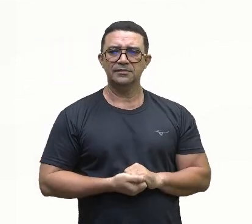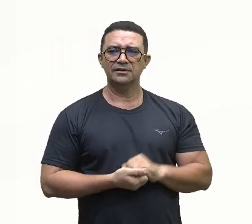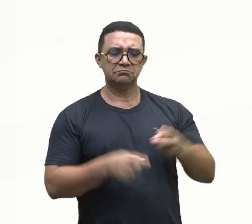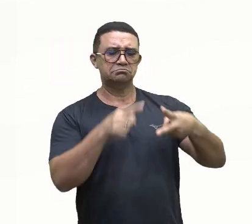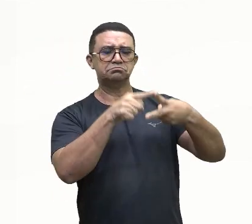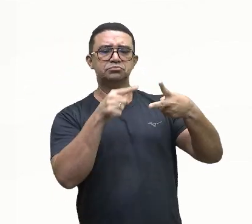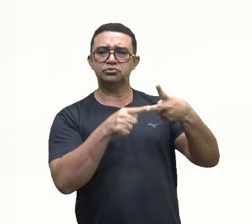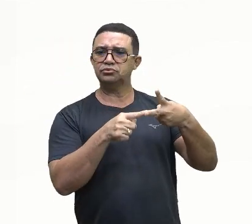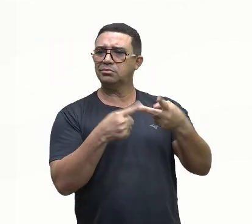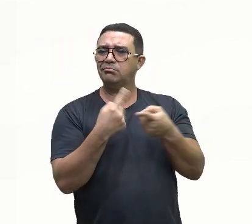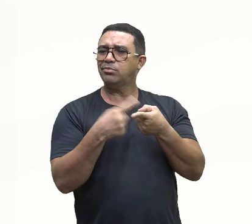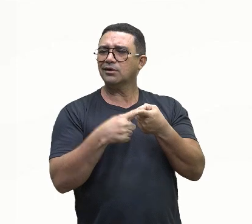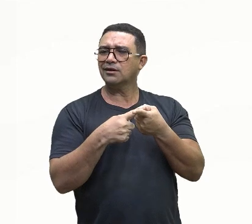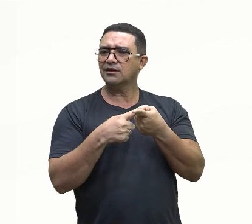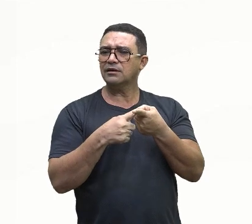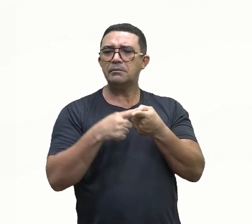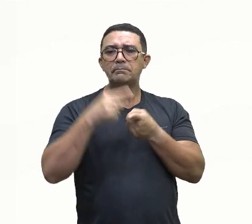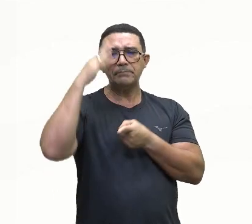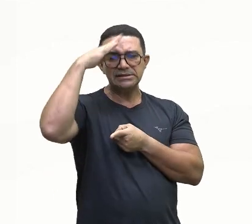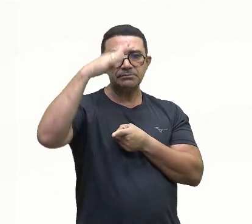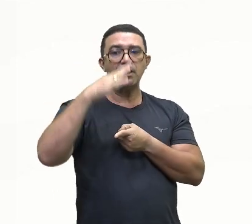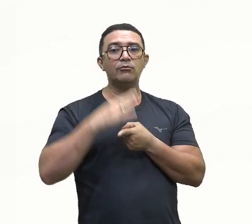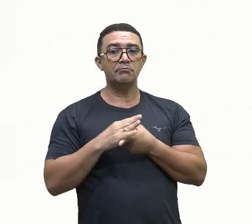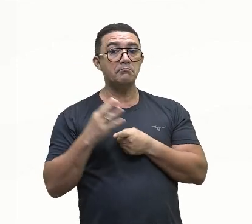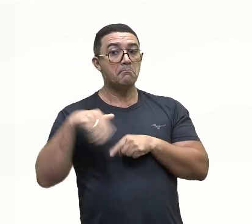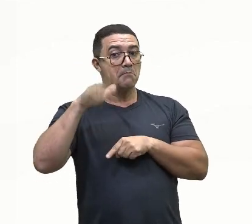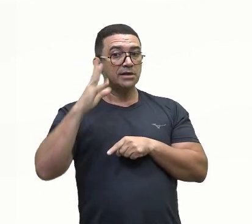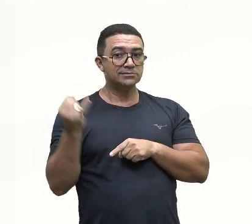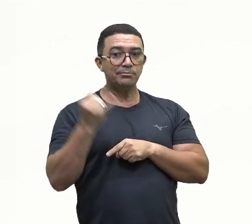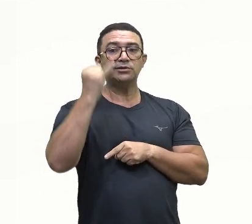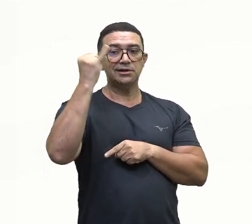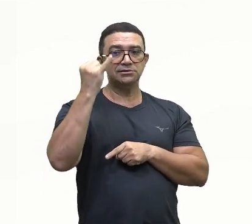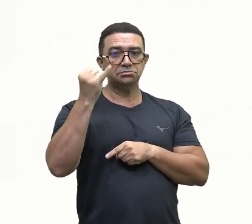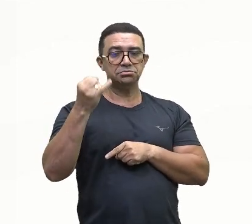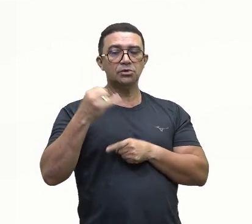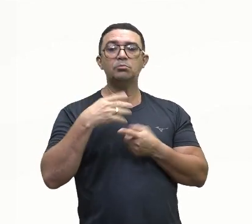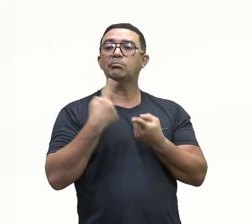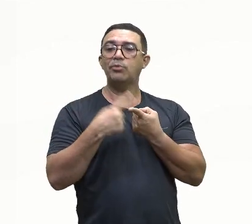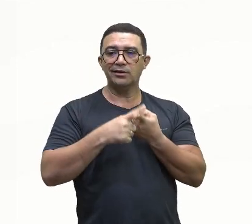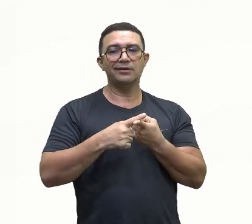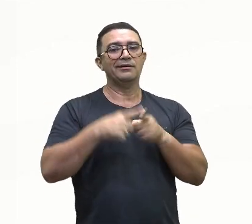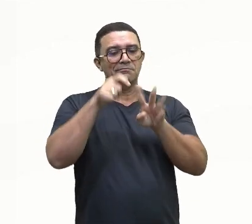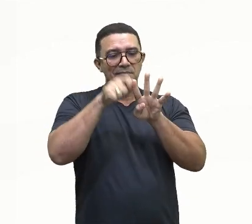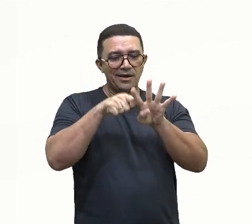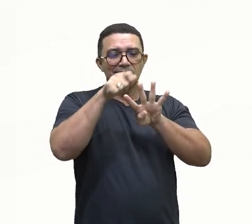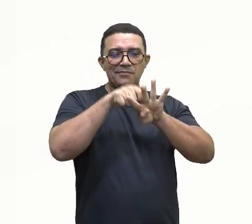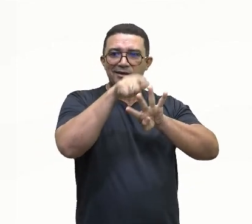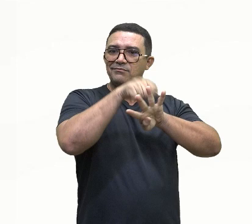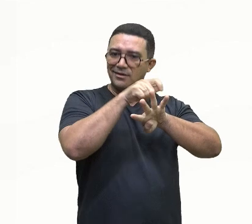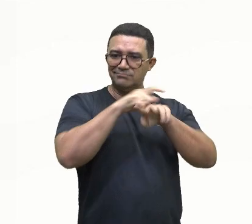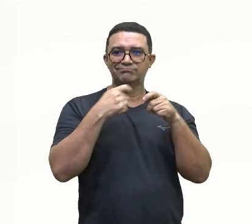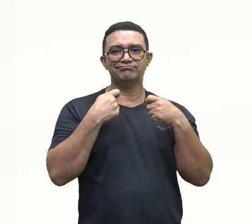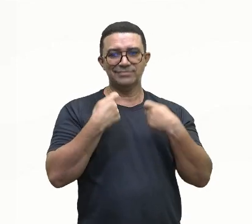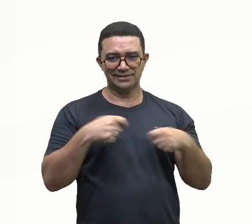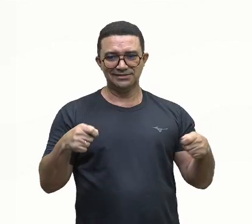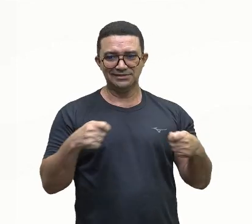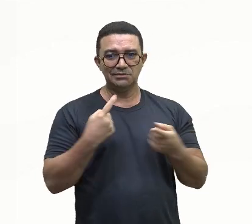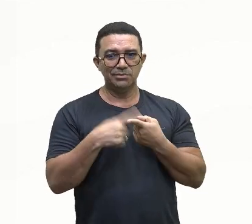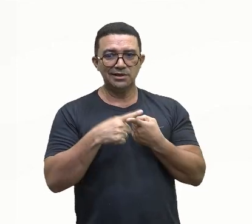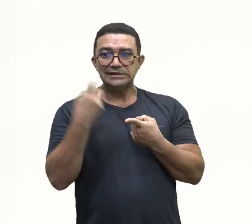essa conta? Porque a gente vai precisar pagar ela todos os meses. E se a gente não pagar, o que que vai